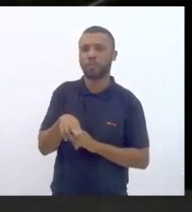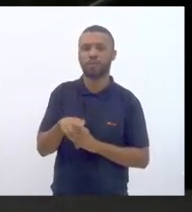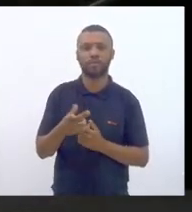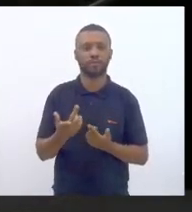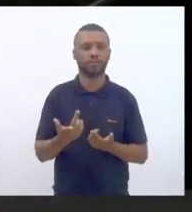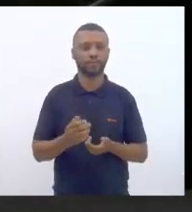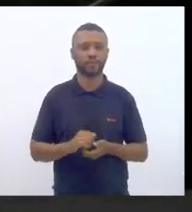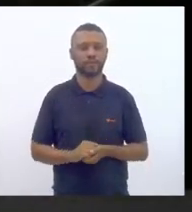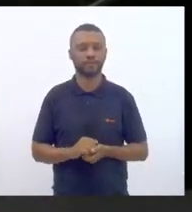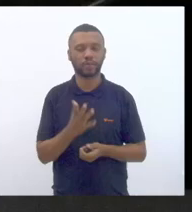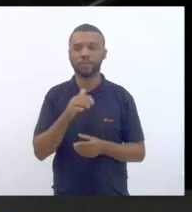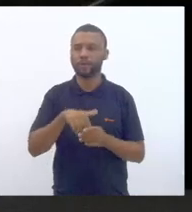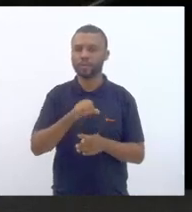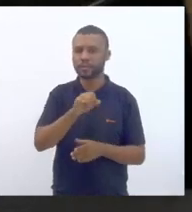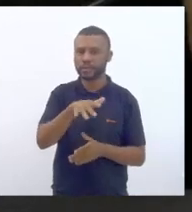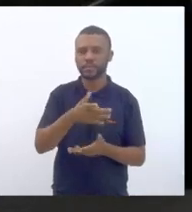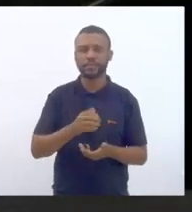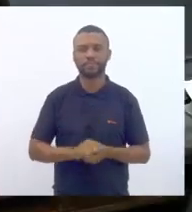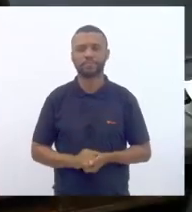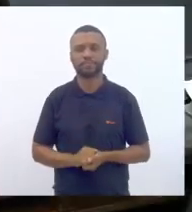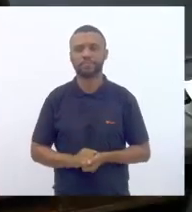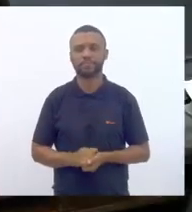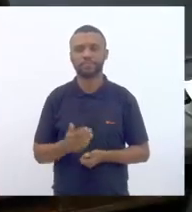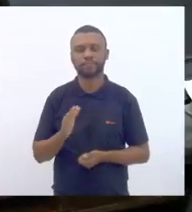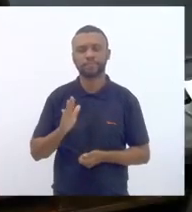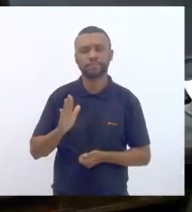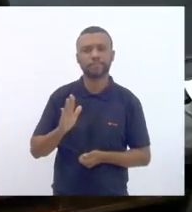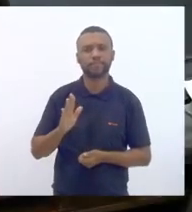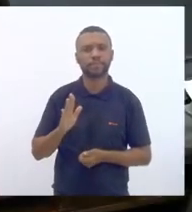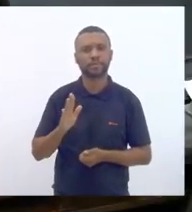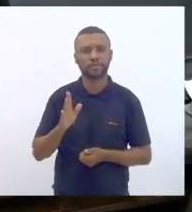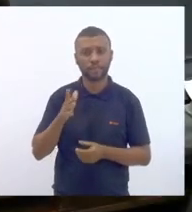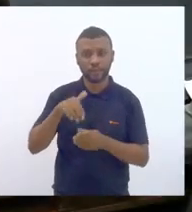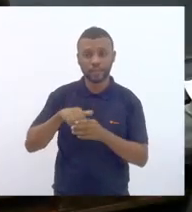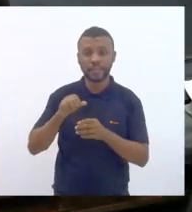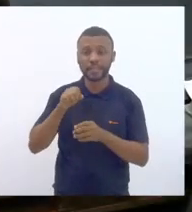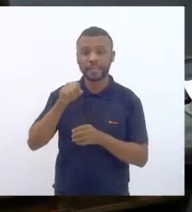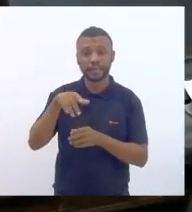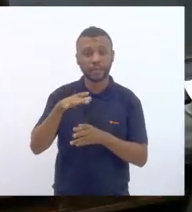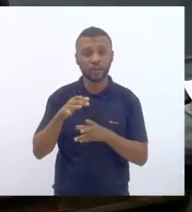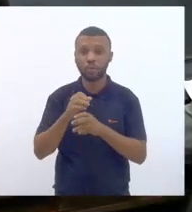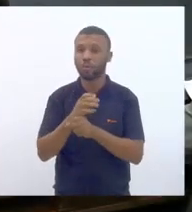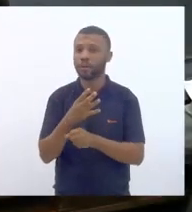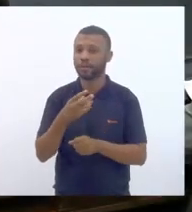Eu voto sim, presidente. Presidente. Daniel Librelon vota sim, 43.